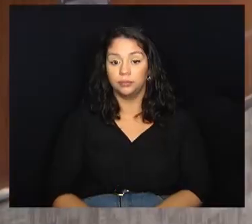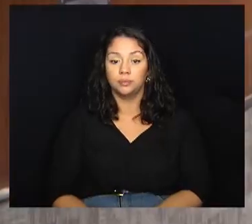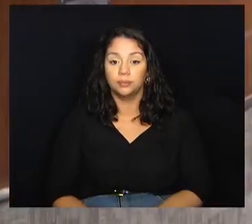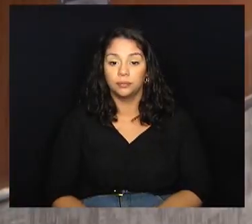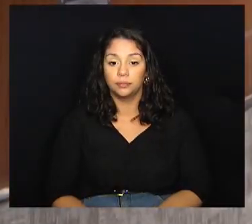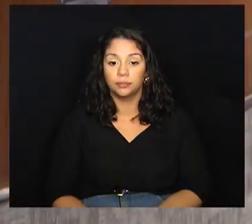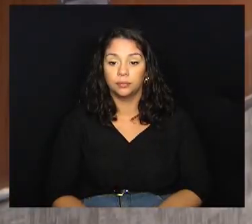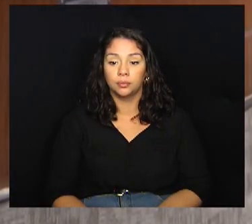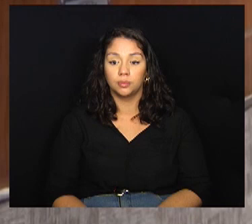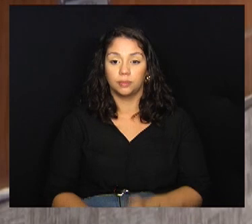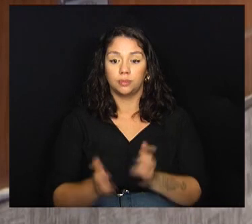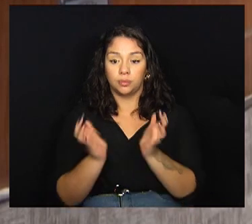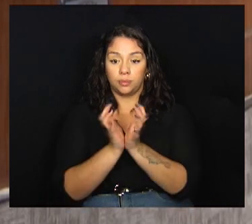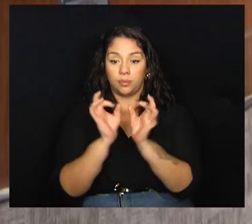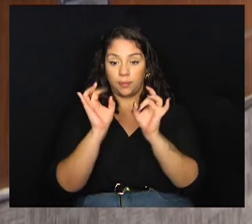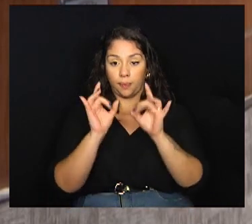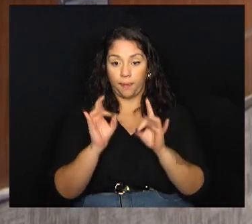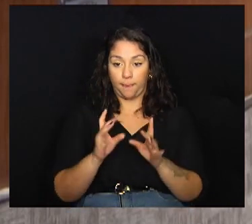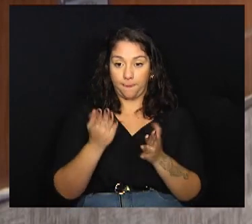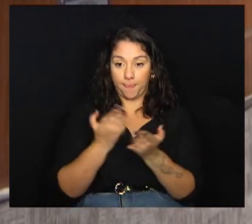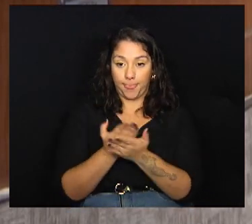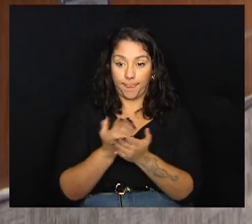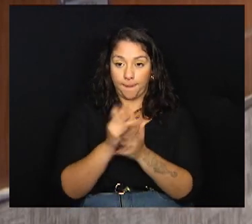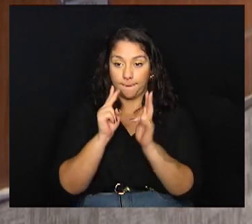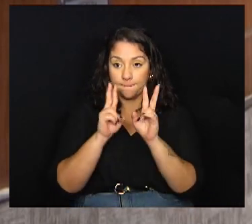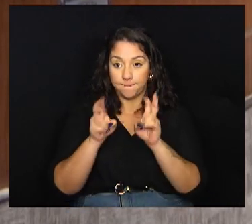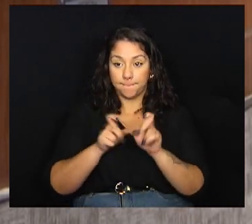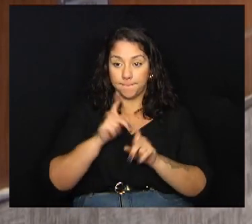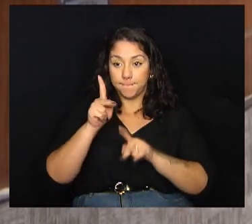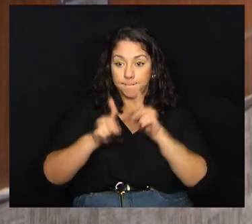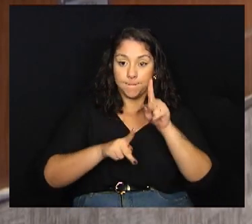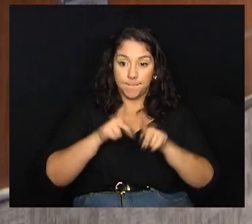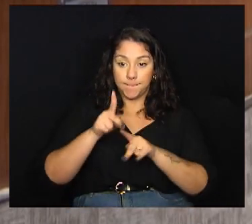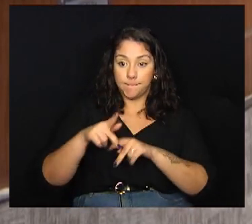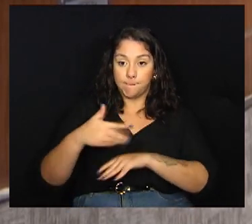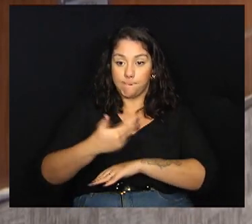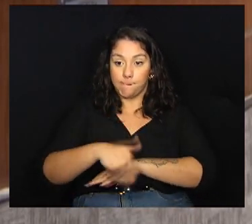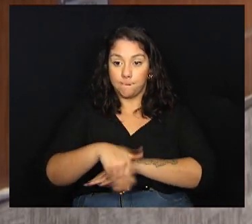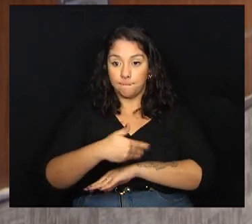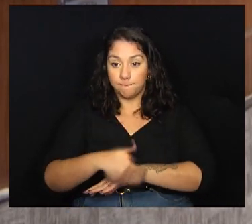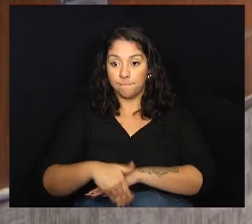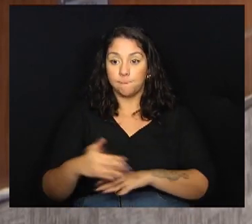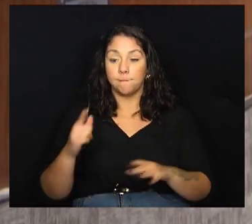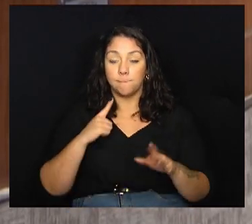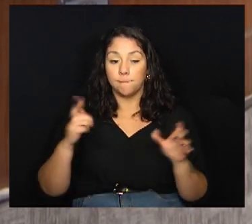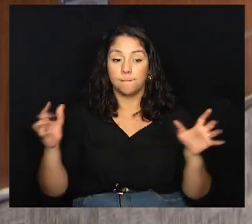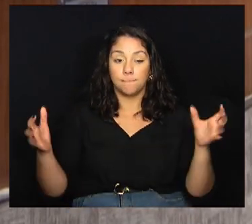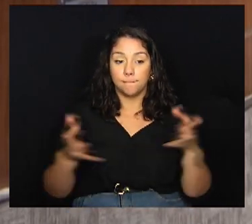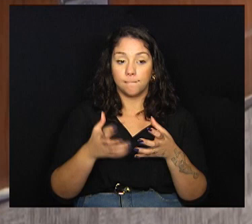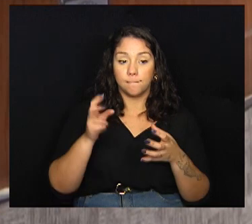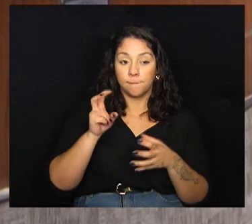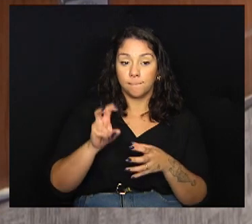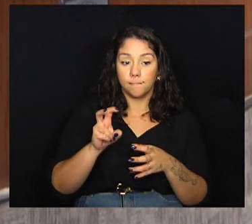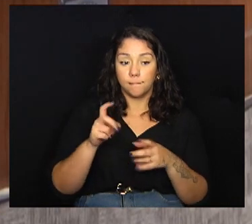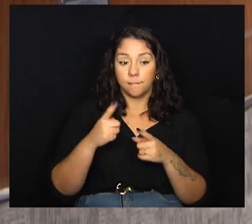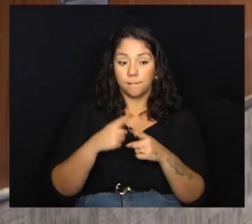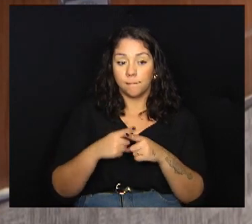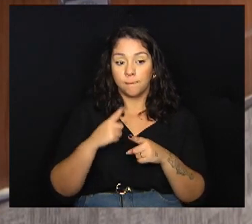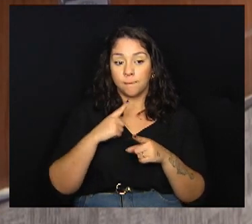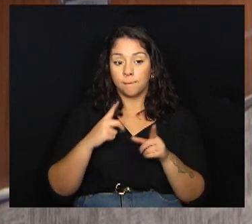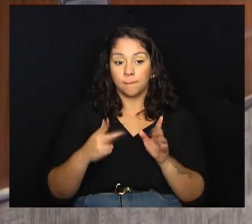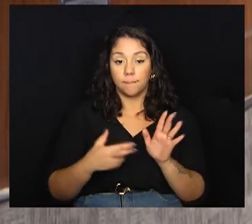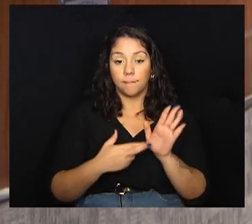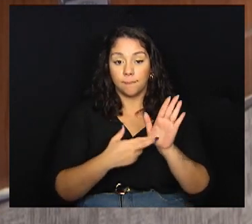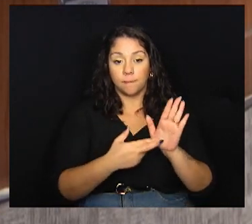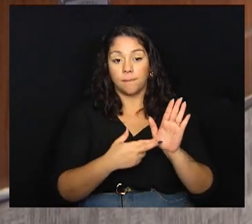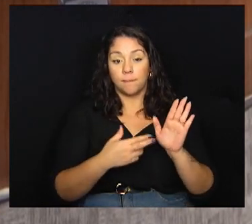A Comissão Especial de Estudos sobre a População em Situação de Rua se reuniu pela 5ª vez com representantes da